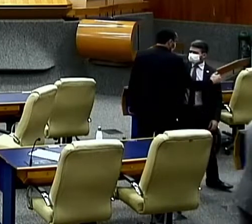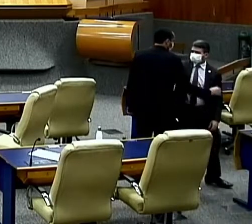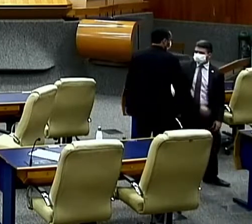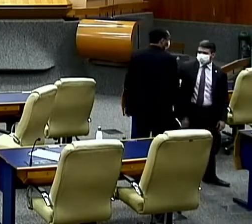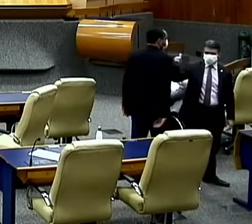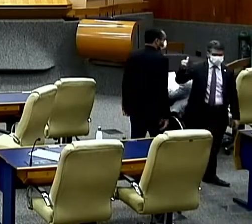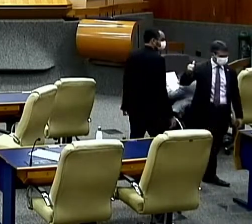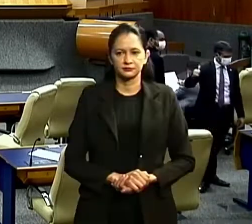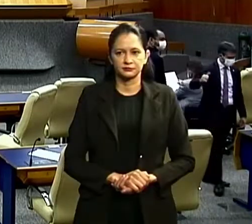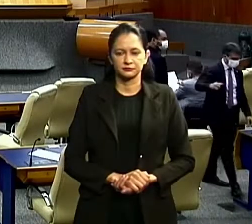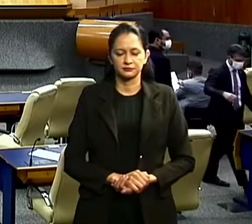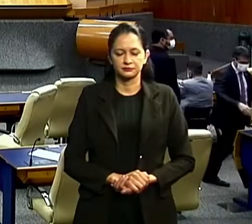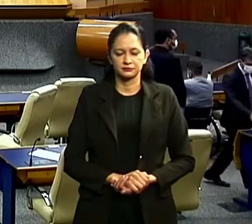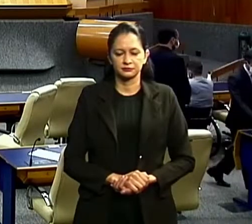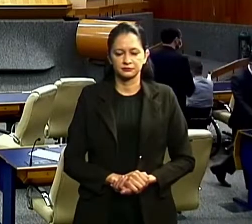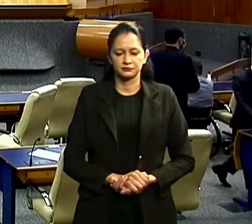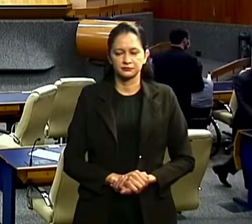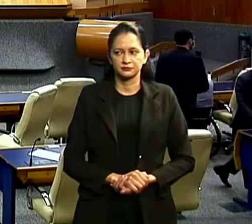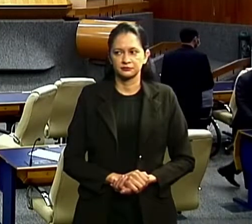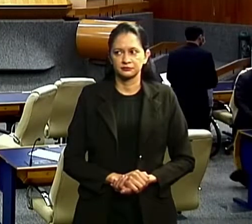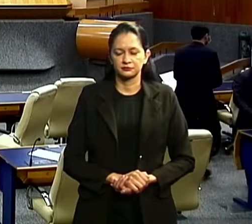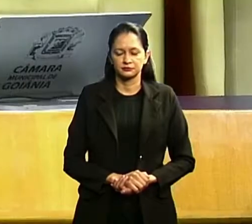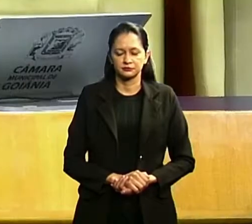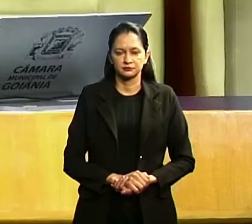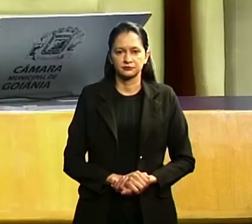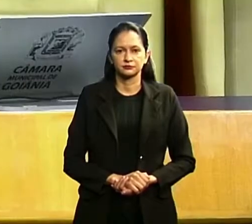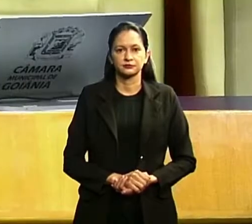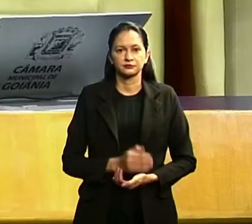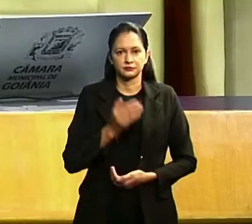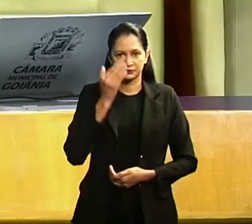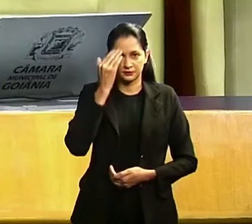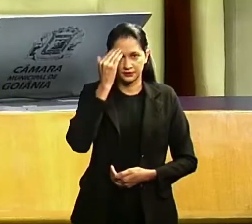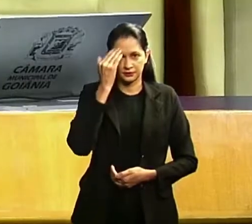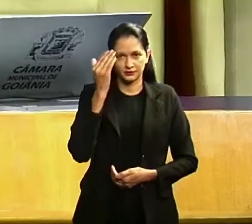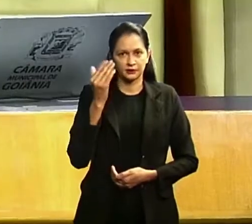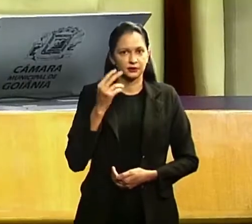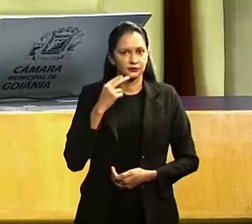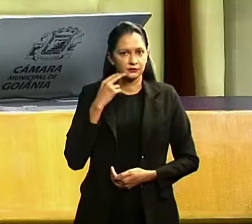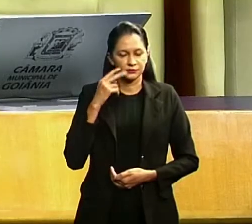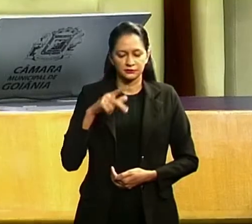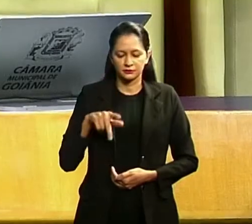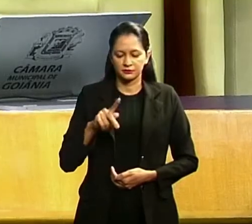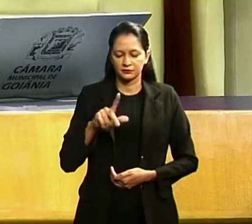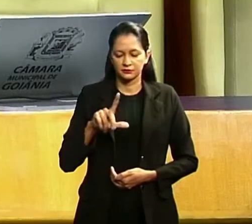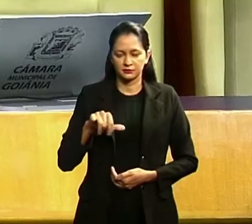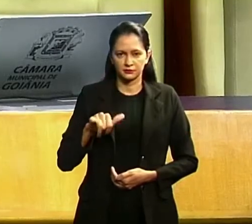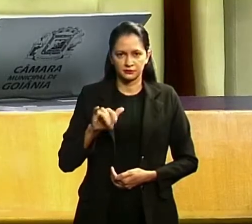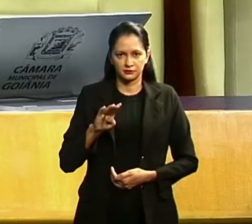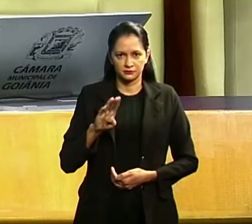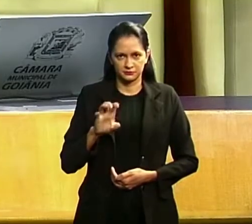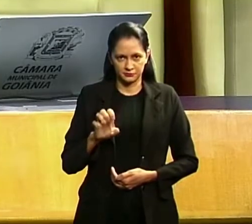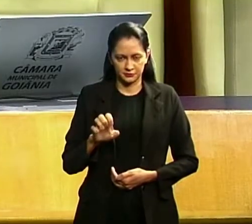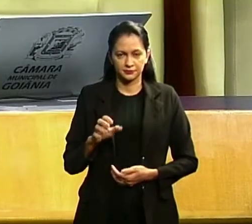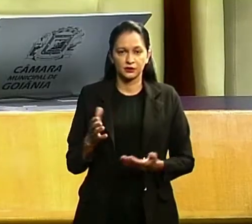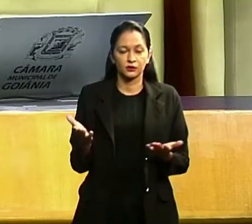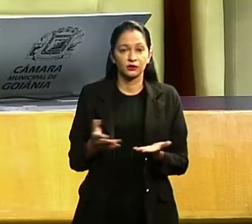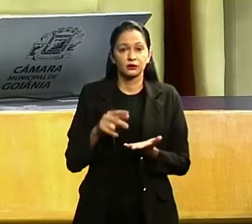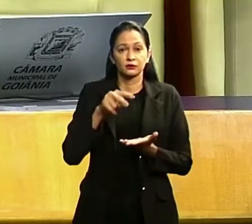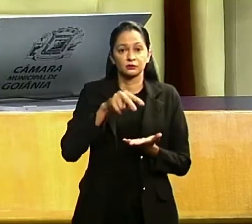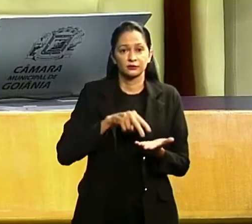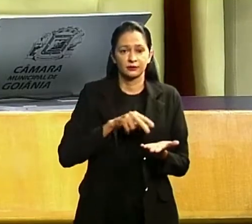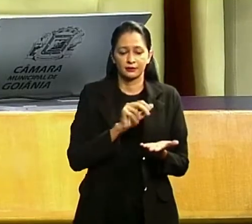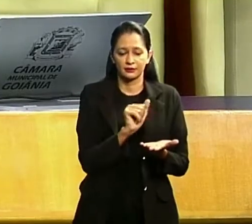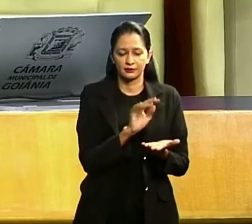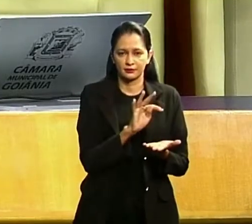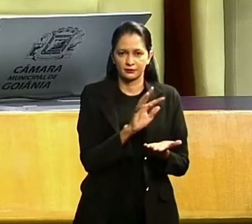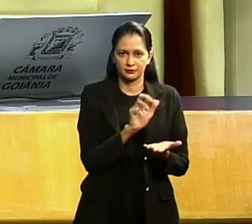Obrigado, vereador Clay. Pediria a Vossa Excelência, por gentileza, no cartão, pudesse fazer a leitura da ata da sessão